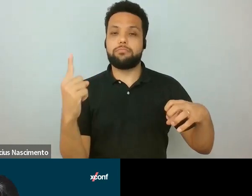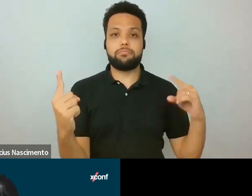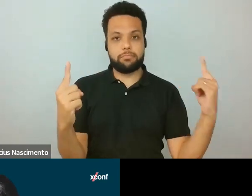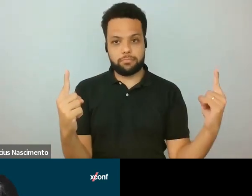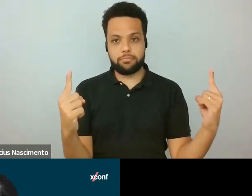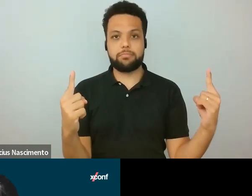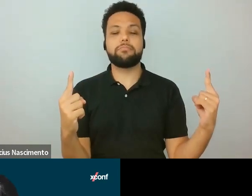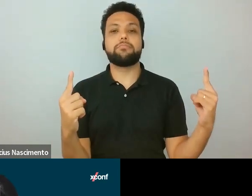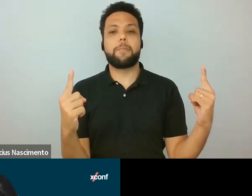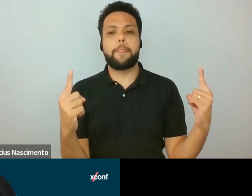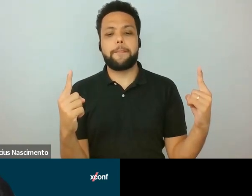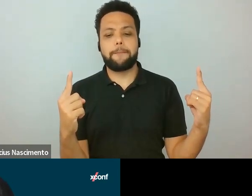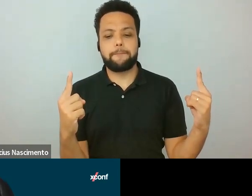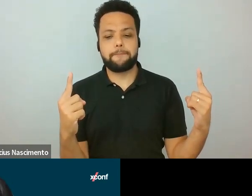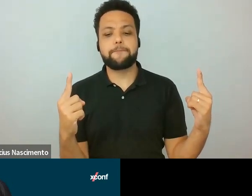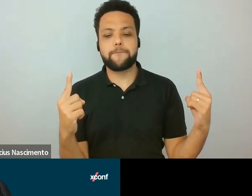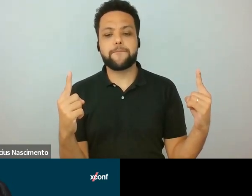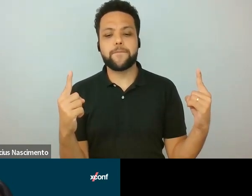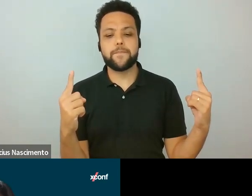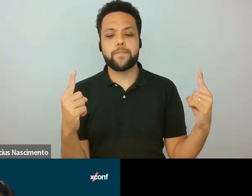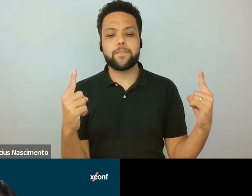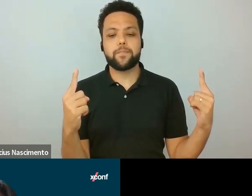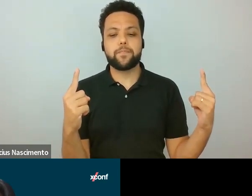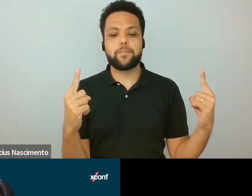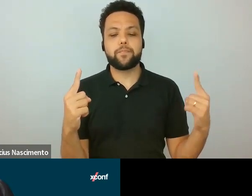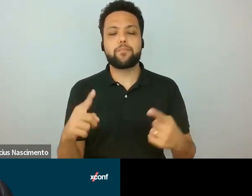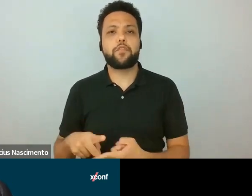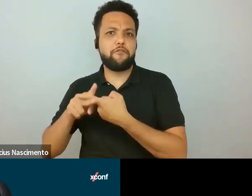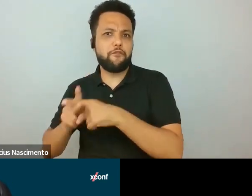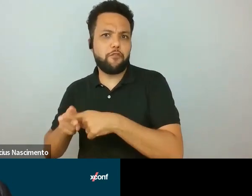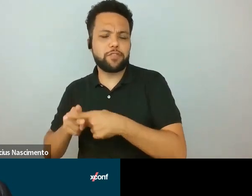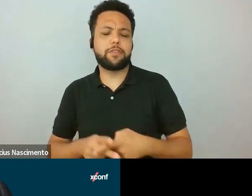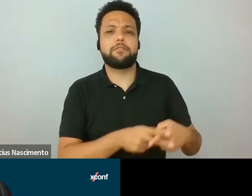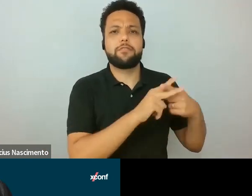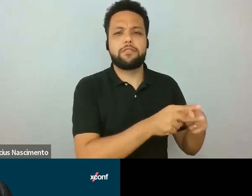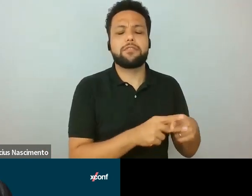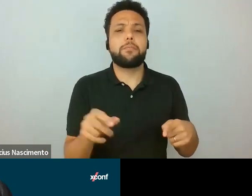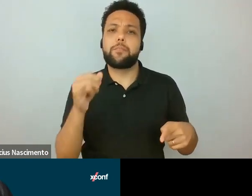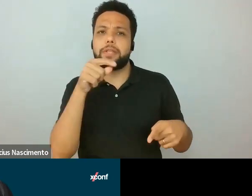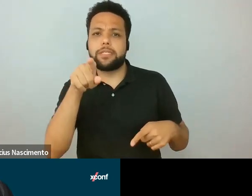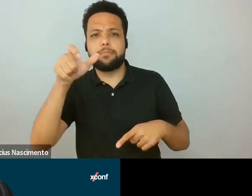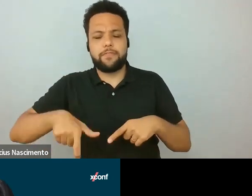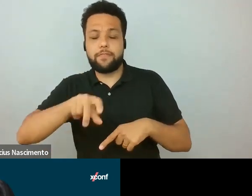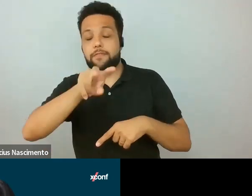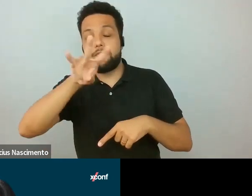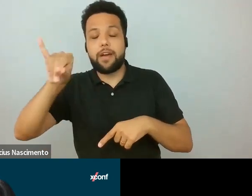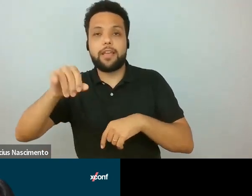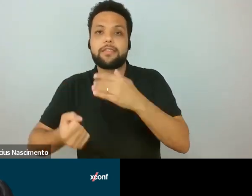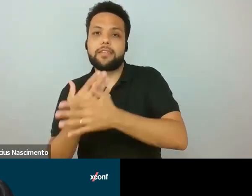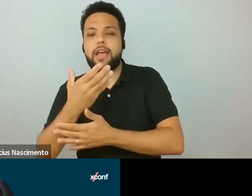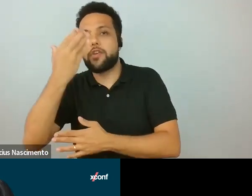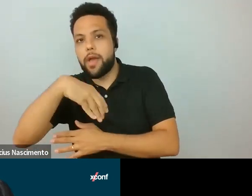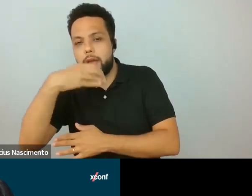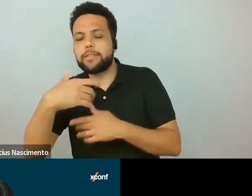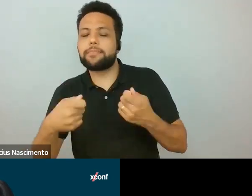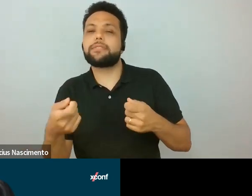feito no seu ambiente, né? Então, se tu vai desenvolver em iOS, tu precisa ter o Xcode para programar, tu